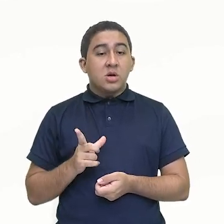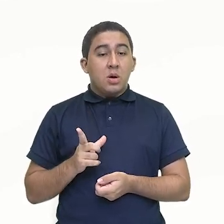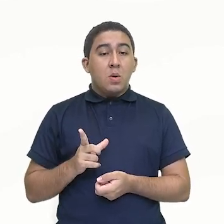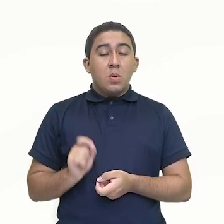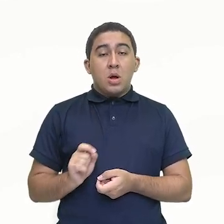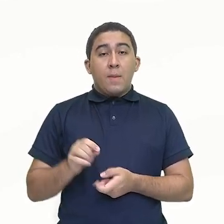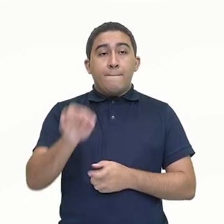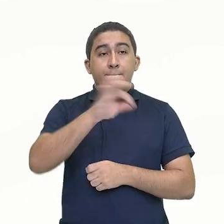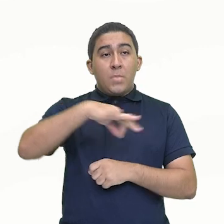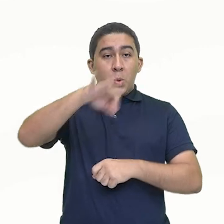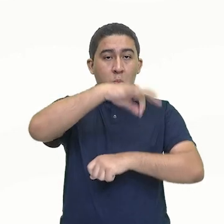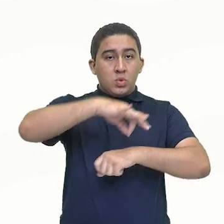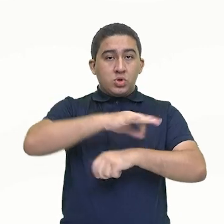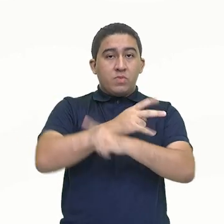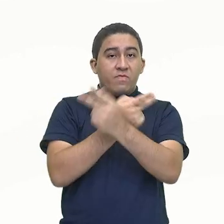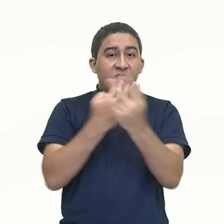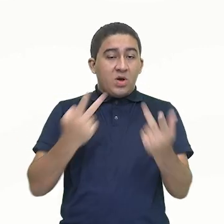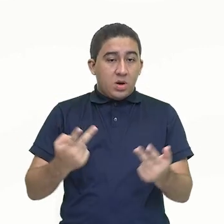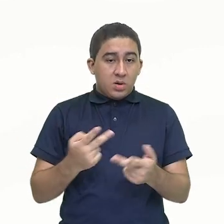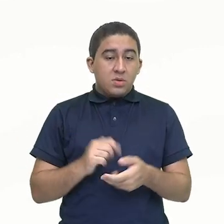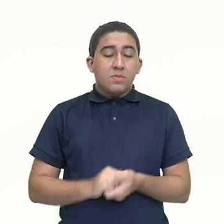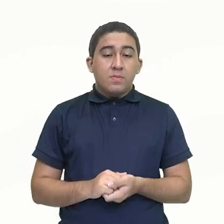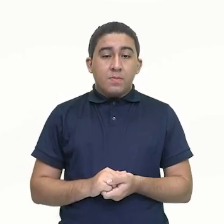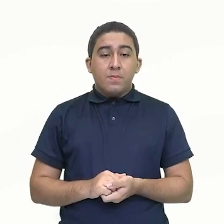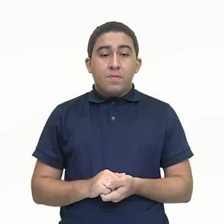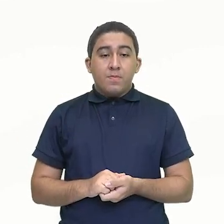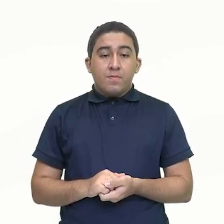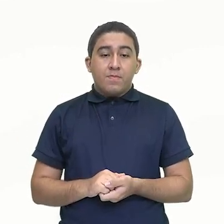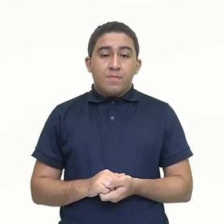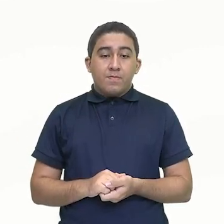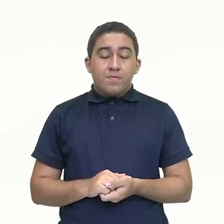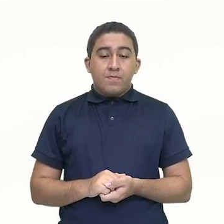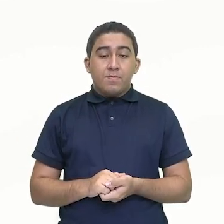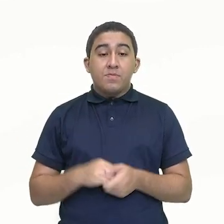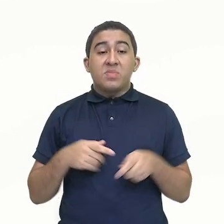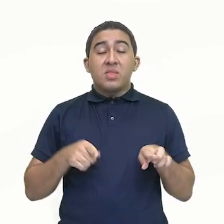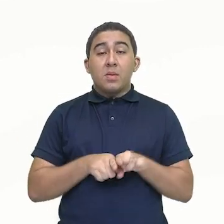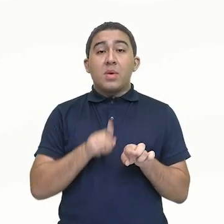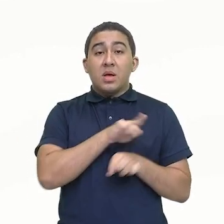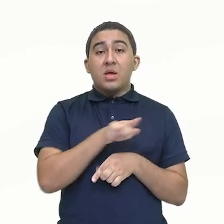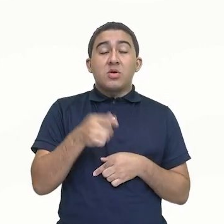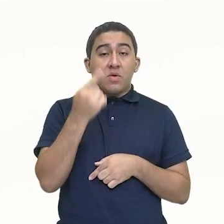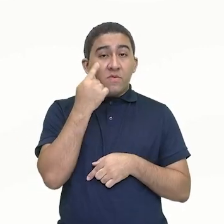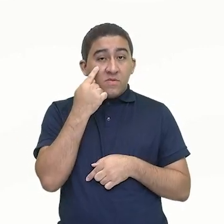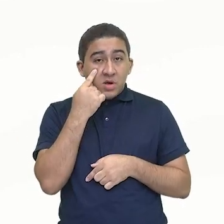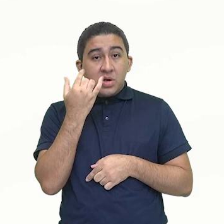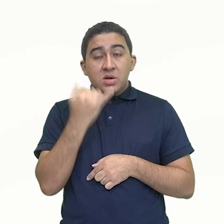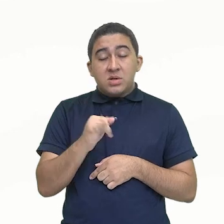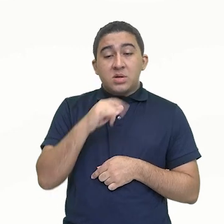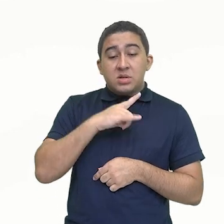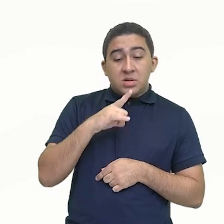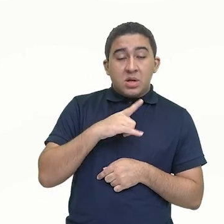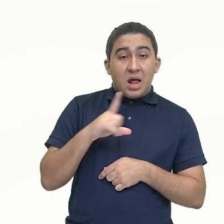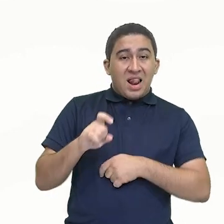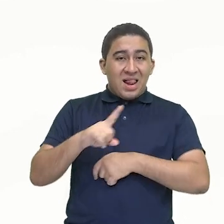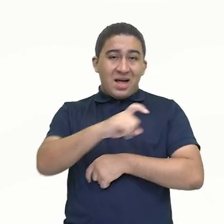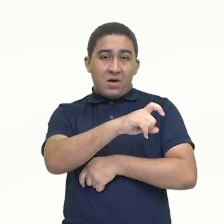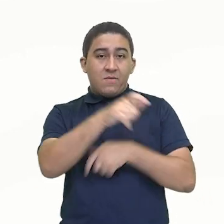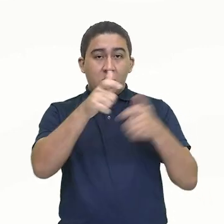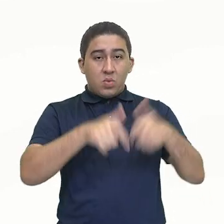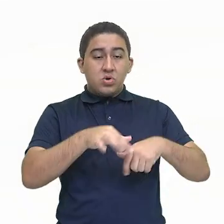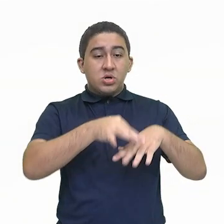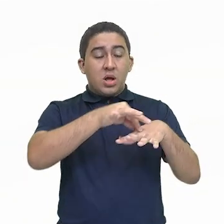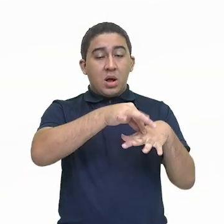de moscas, e aí eles tentavam, a partir dessa presença de larvas ou não na